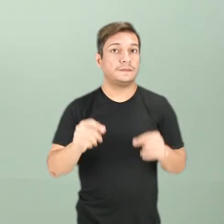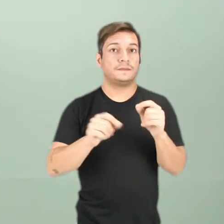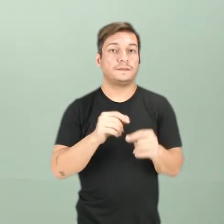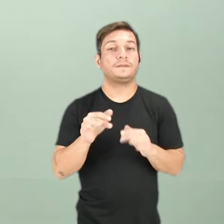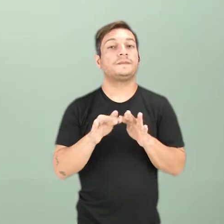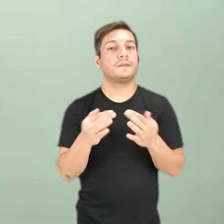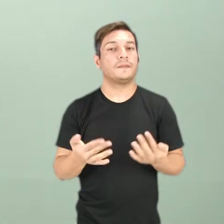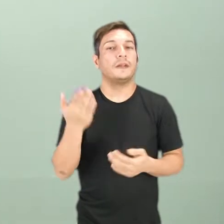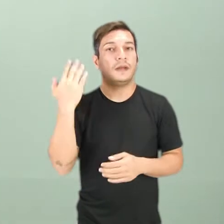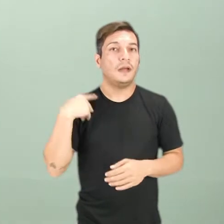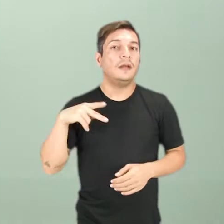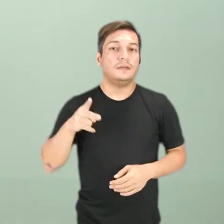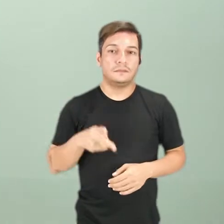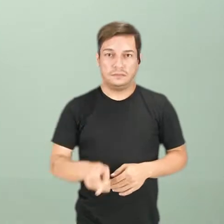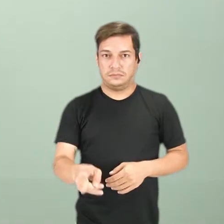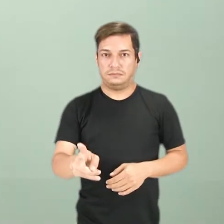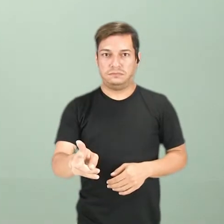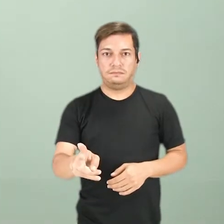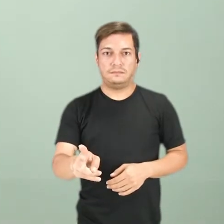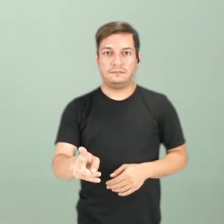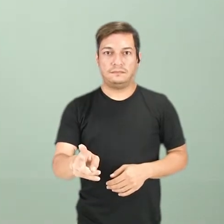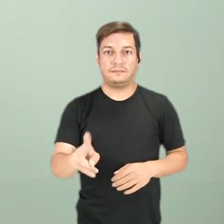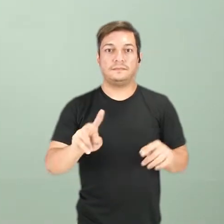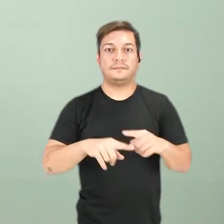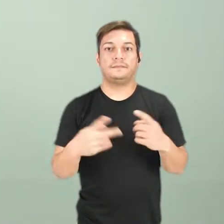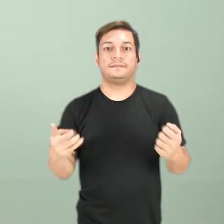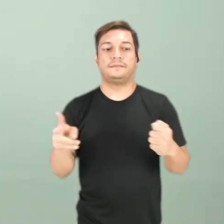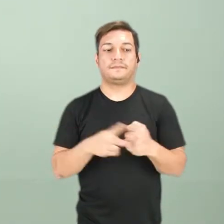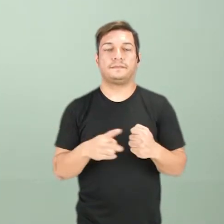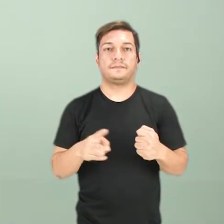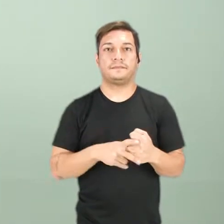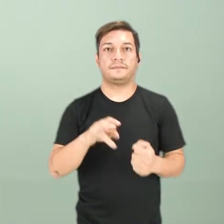Simple Past, continuar falando, mas dos verbos